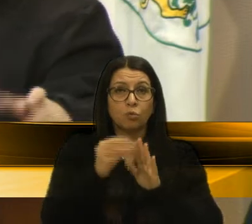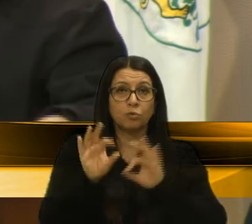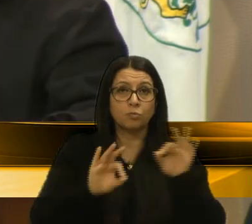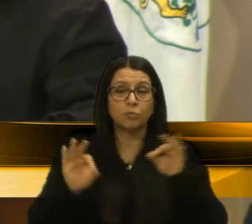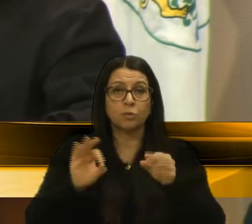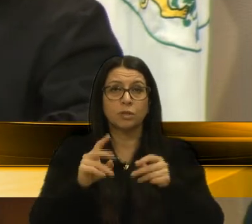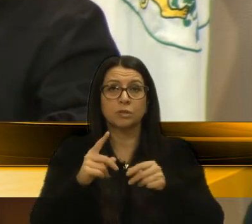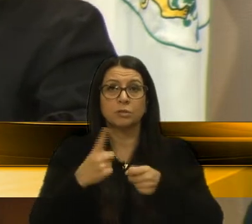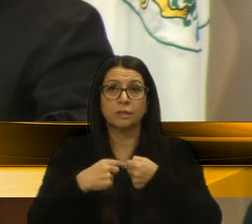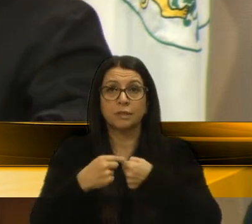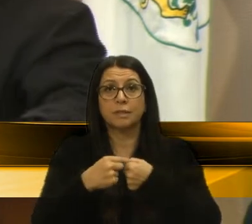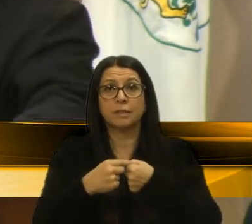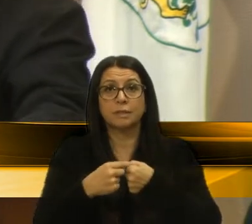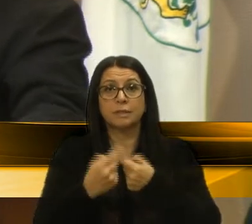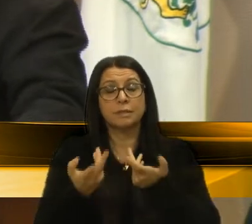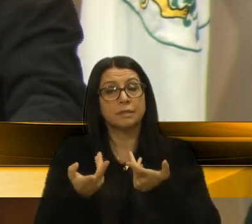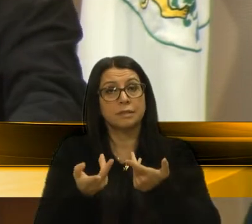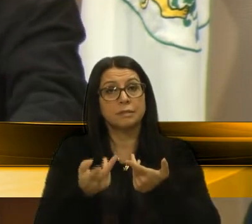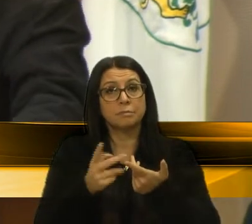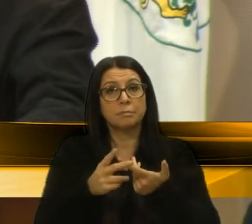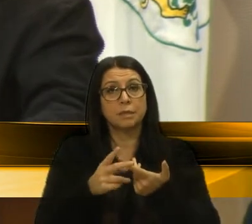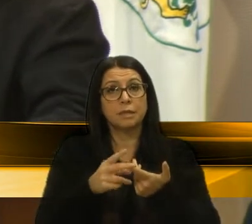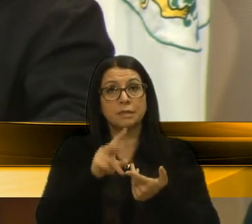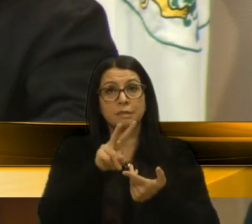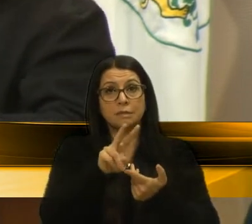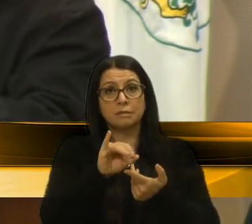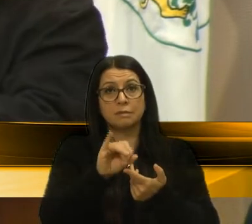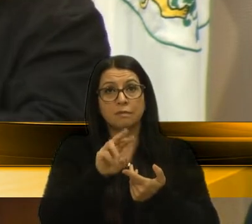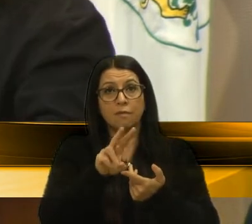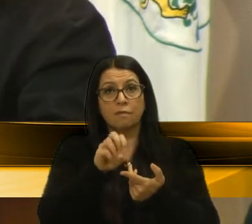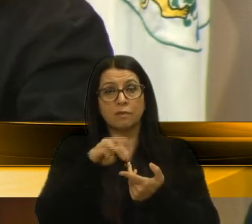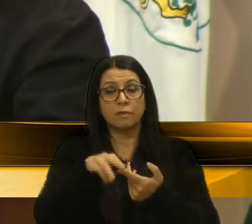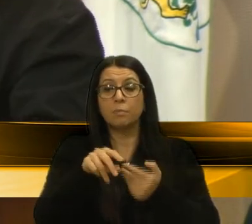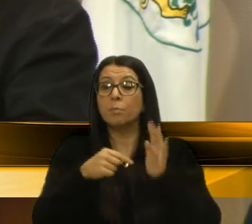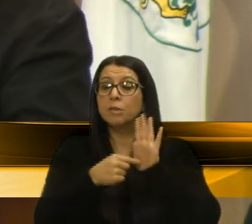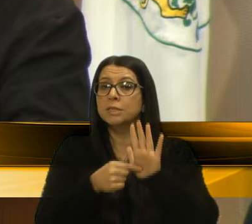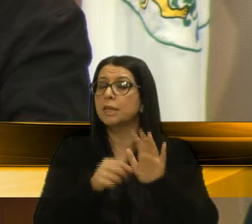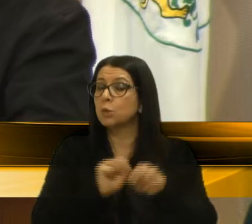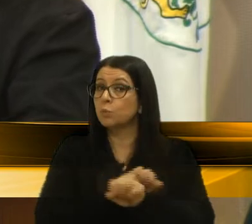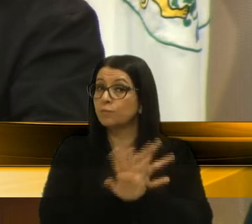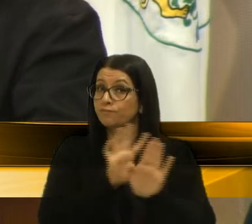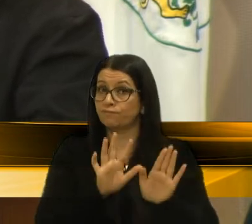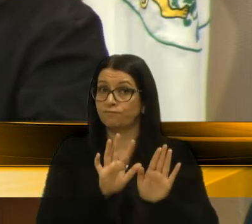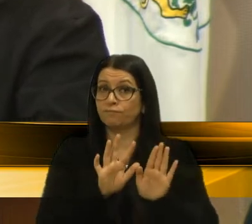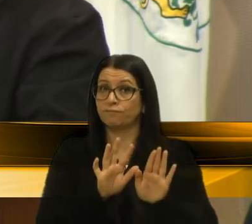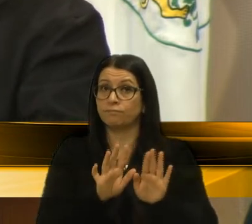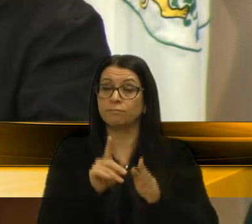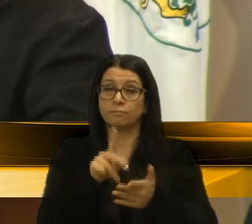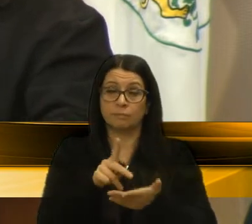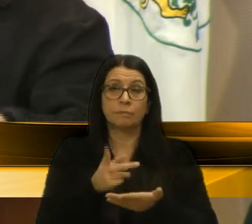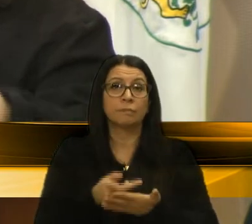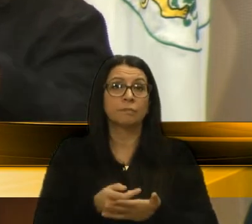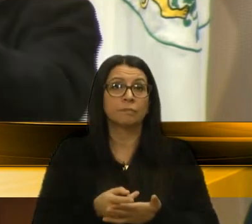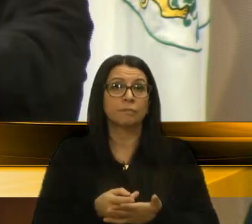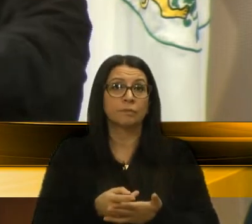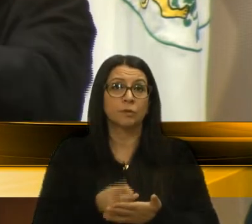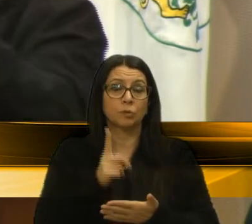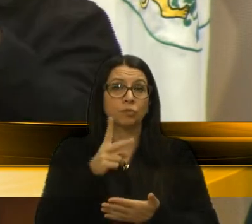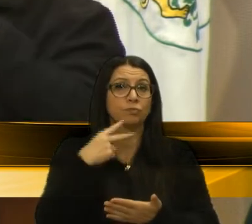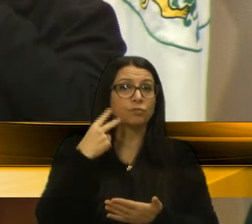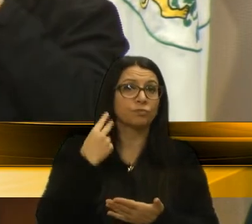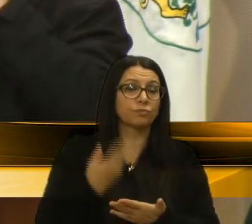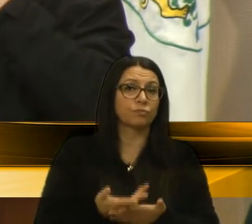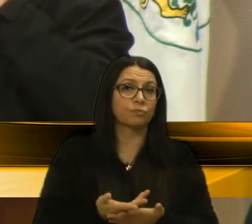diretor, mas de parte da doutora Vivian foi colocado muito claramente que o fato de um